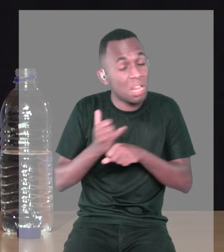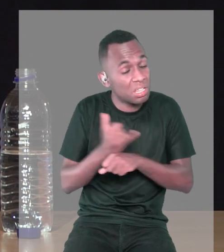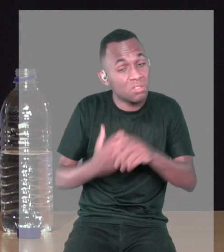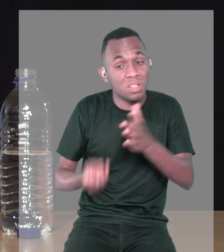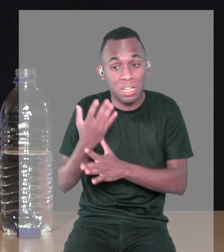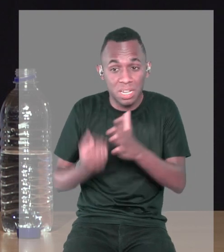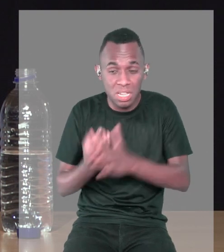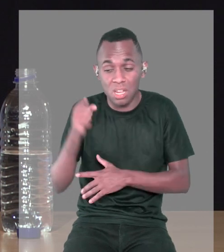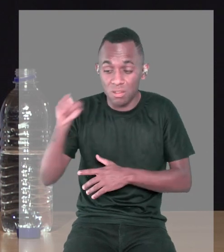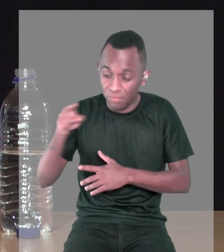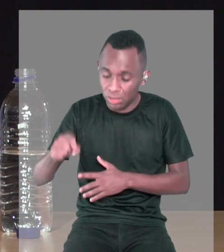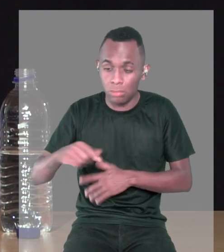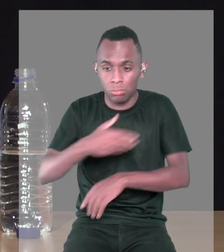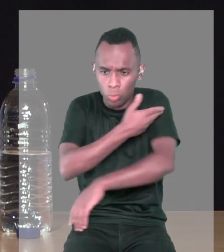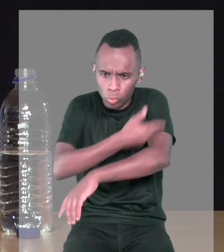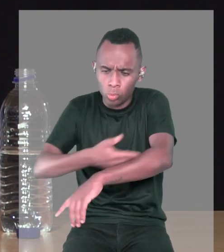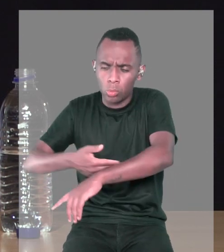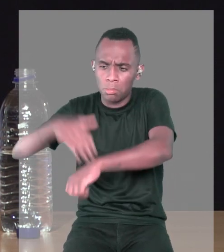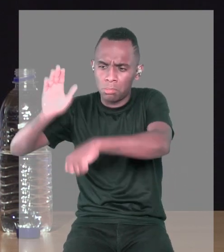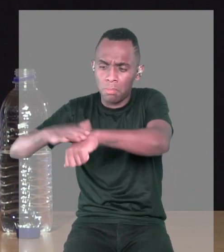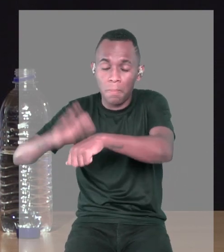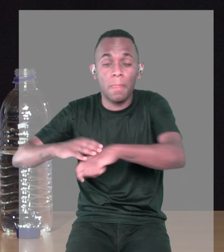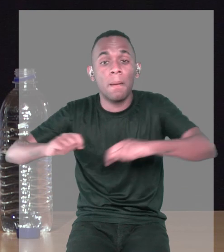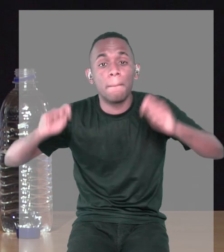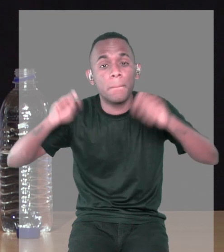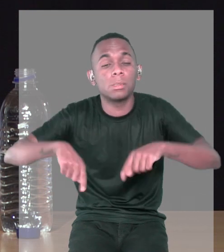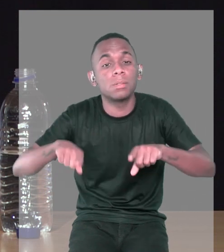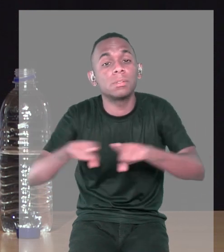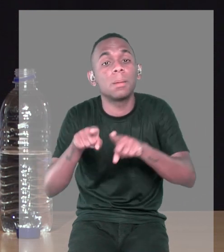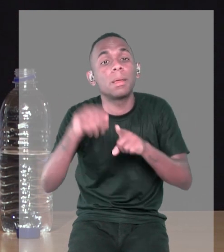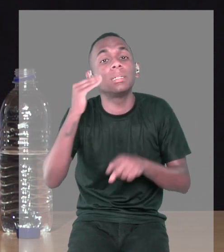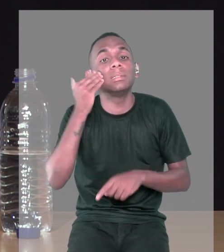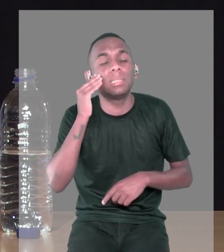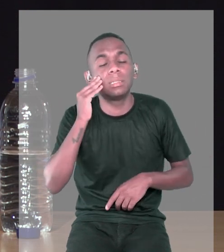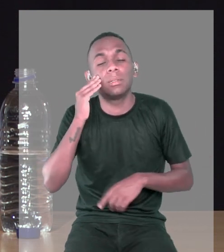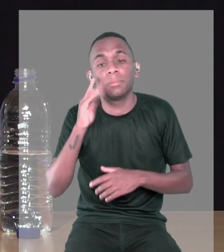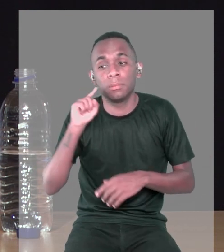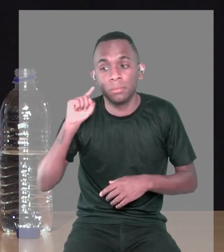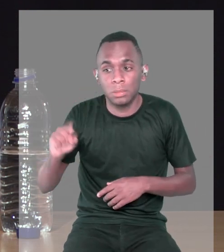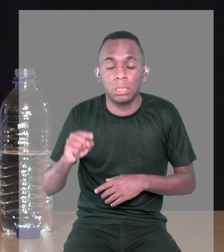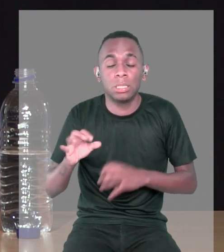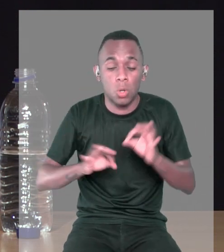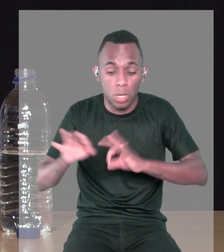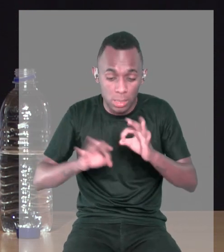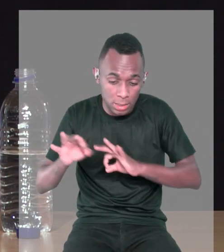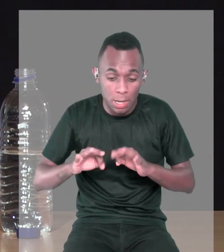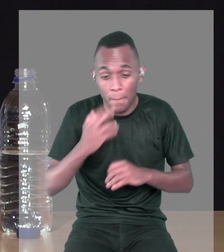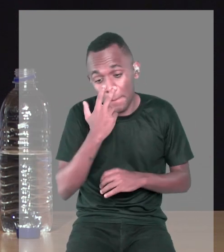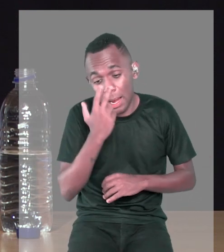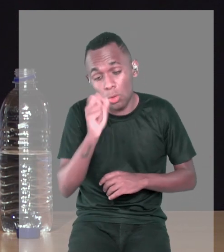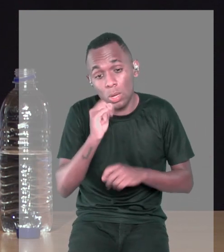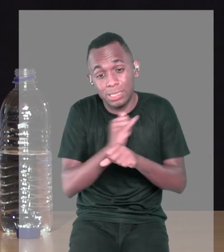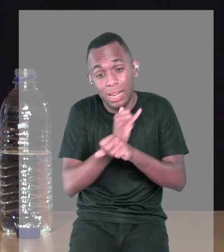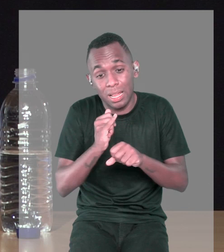dores por meio de antigas técnicas de autodisciplina. A capacidade de compreender o seu mal e